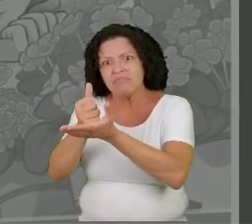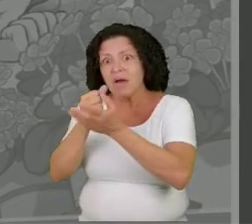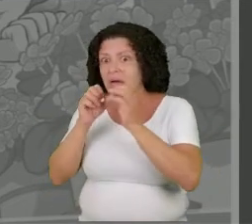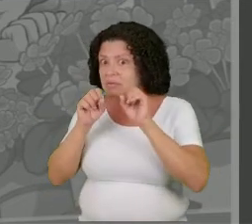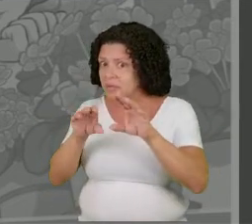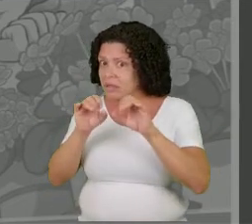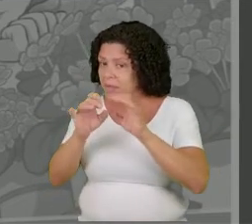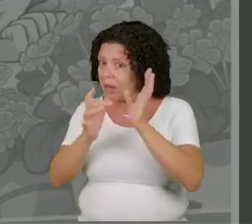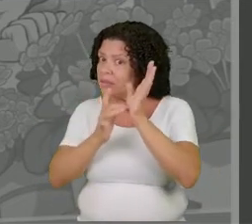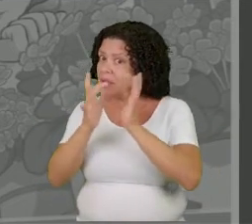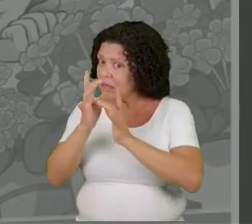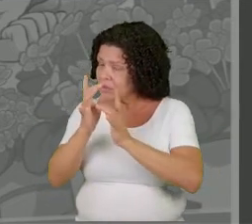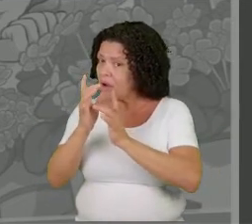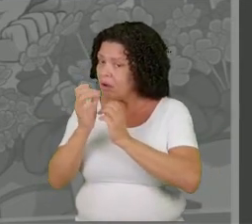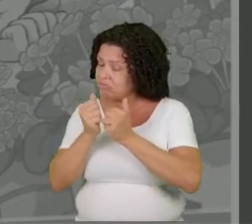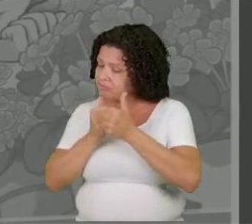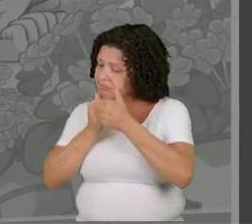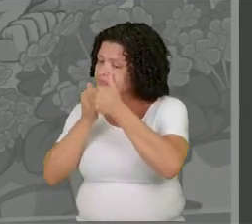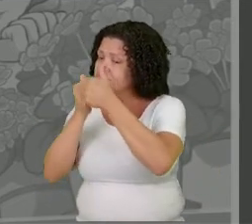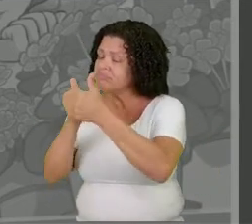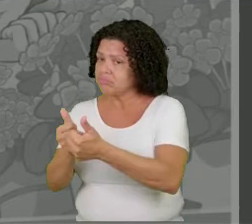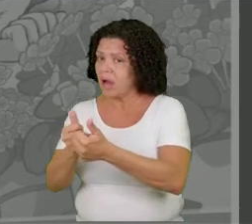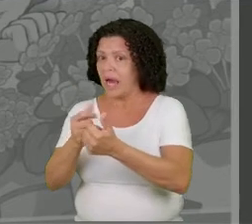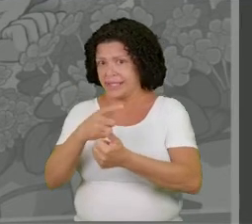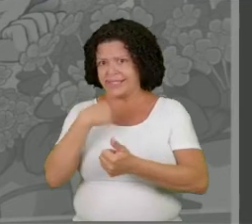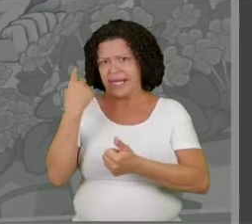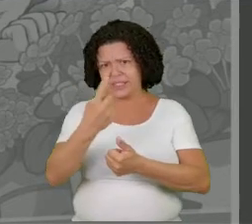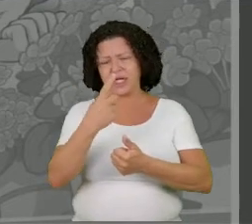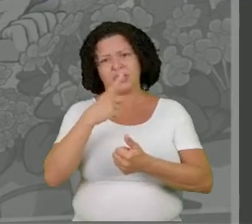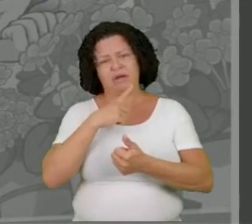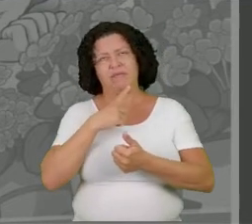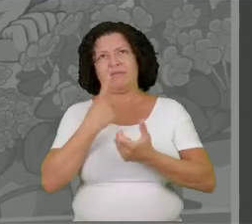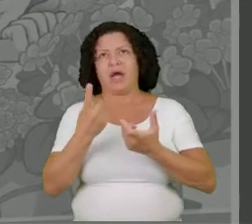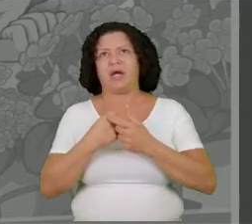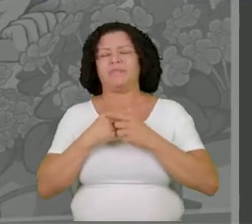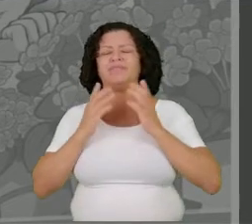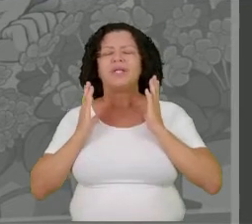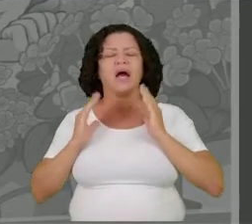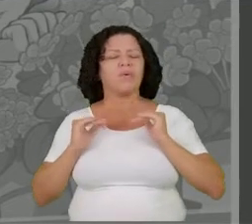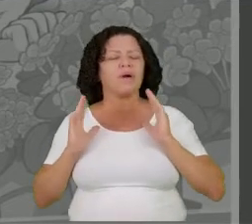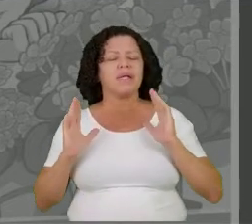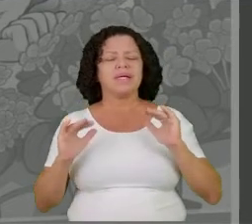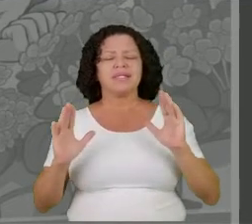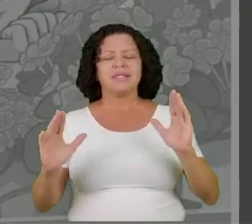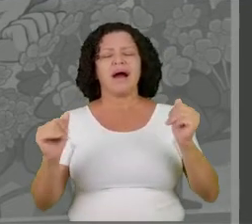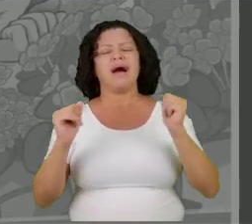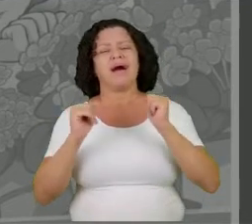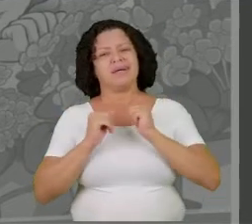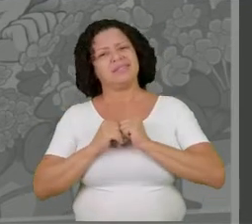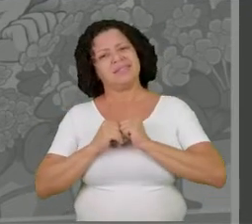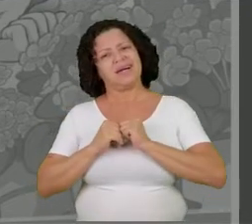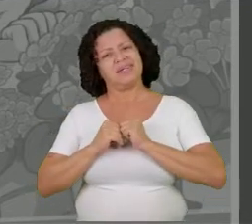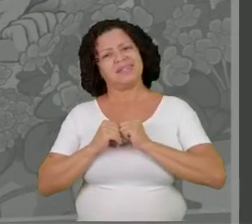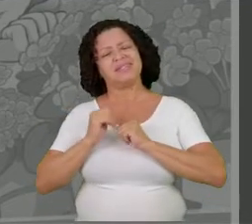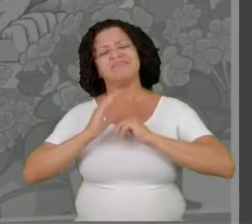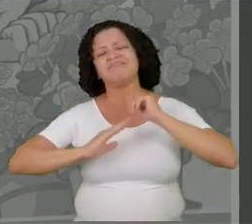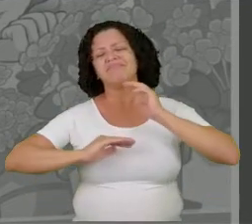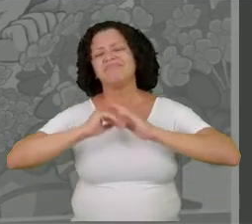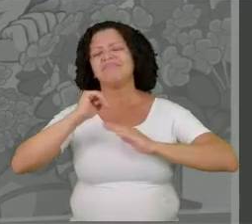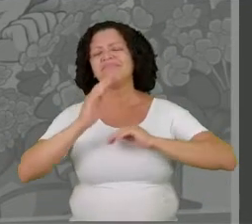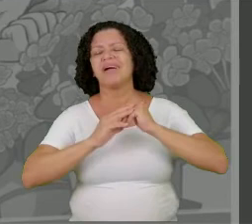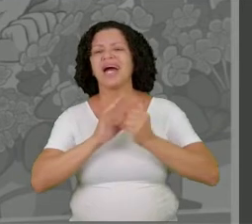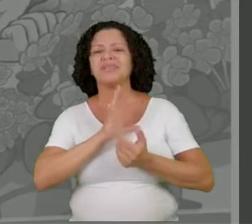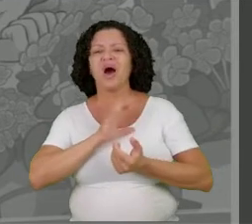seguindo os ensinamentos do nosso Mestre Jesus. Se estivermos numa condição de